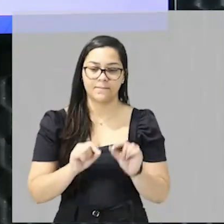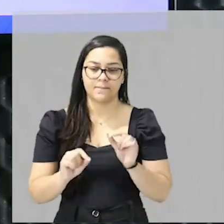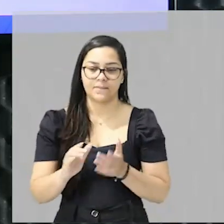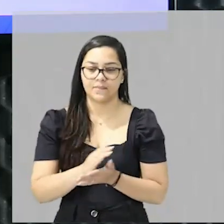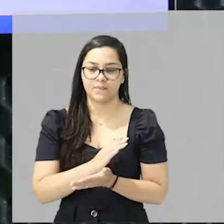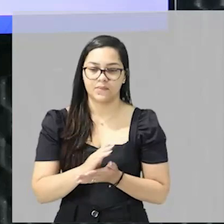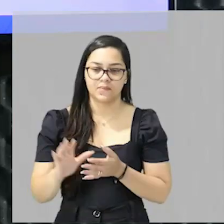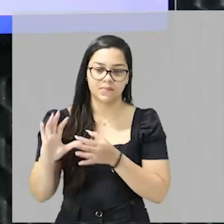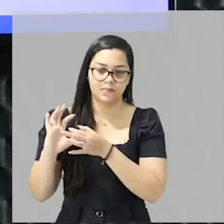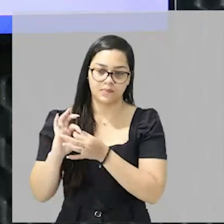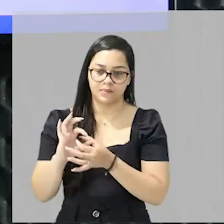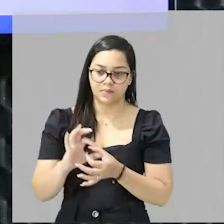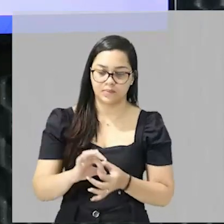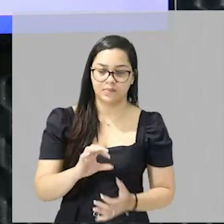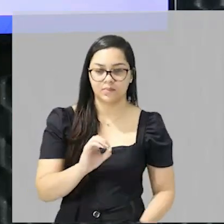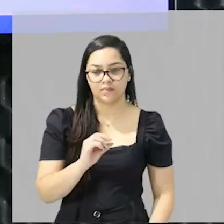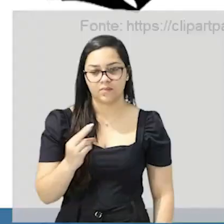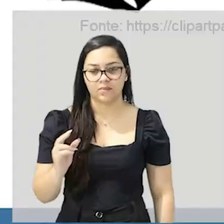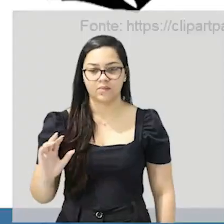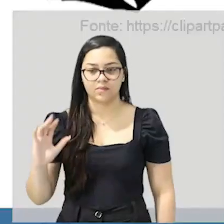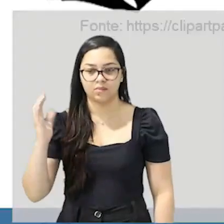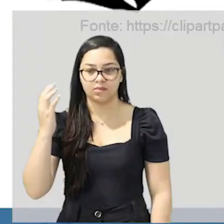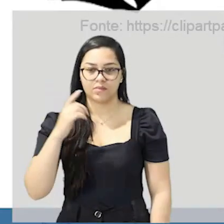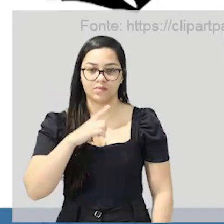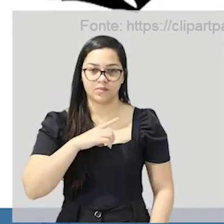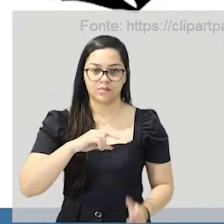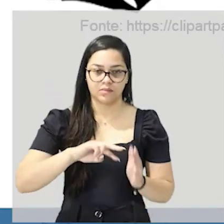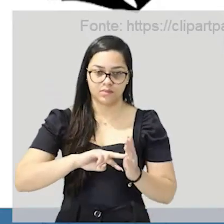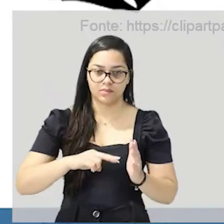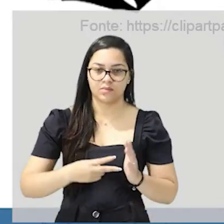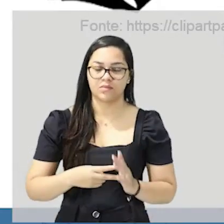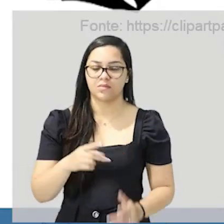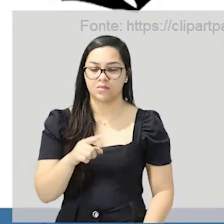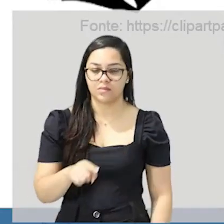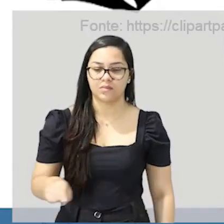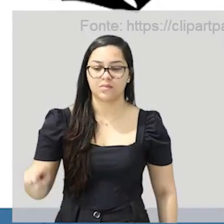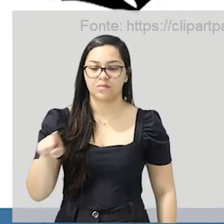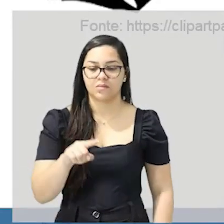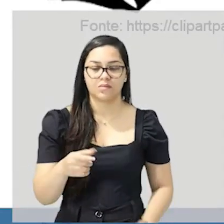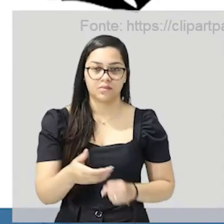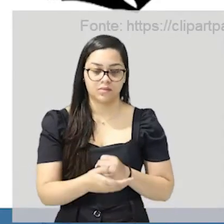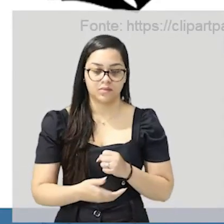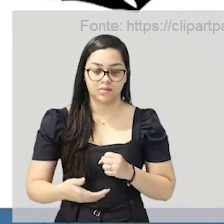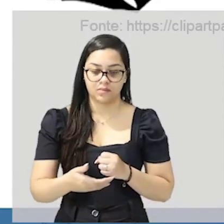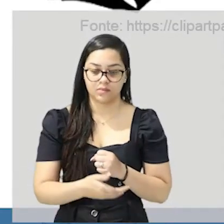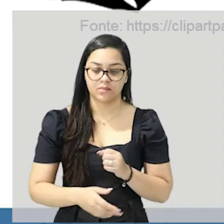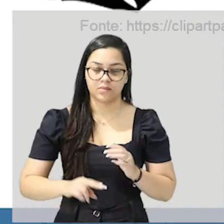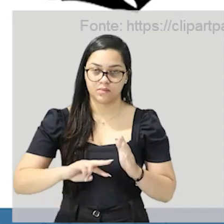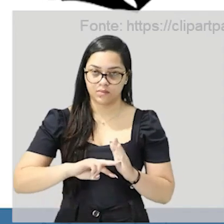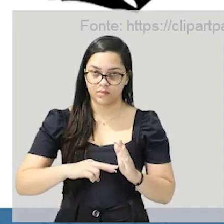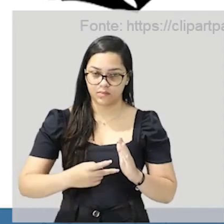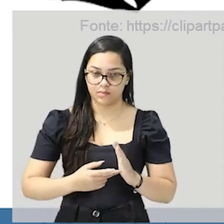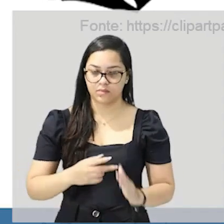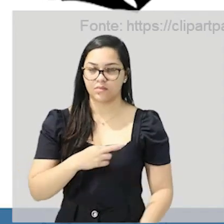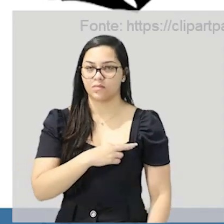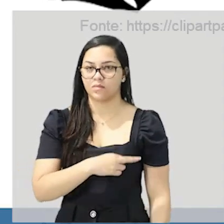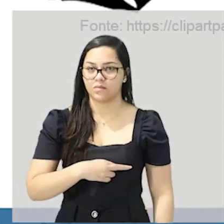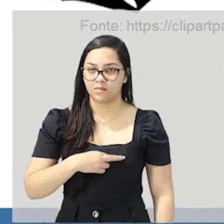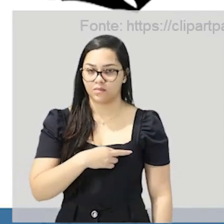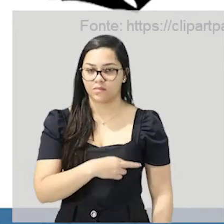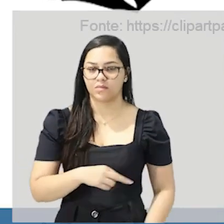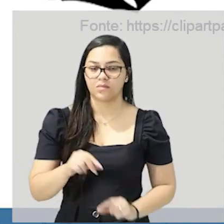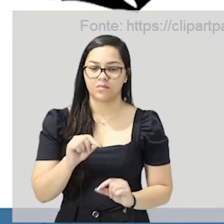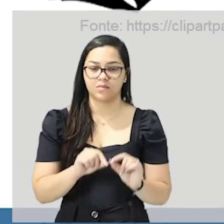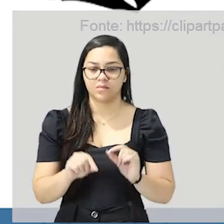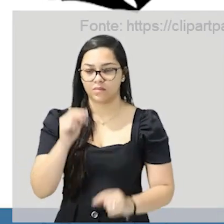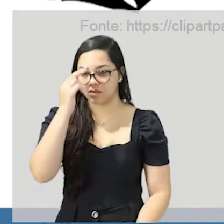contexto ou de alguma situação. Aqui tem uma definição para vocês que é a base do que seria um romance, que é uma